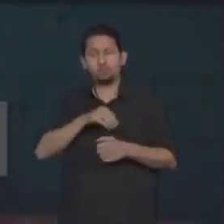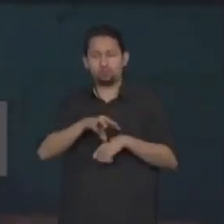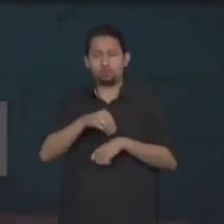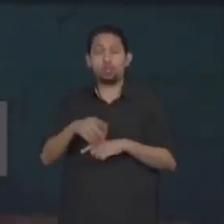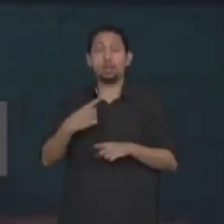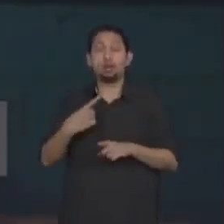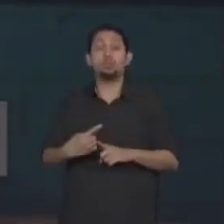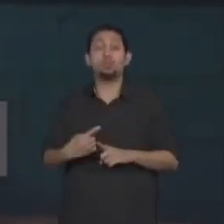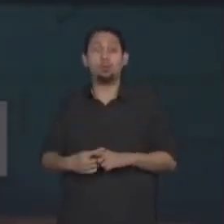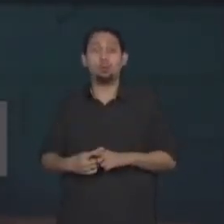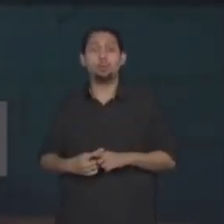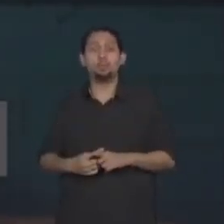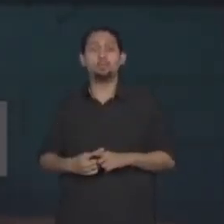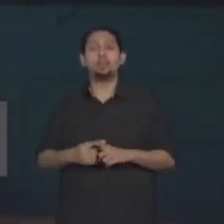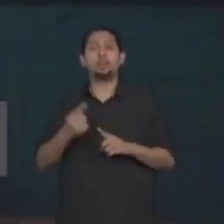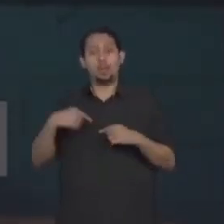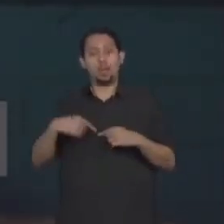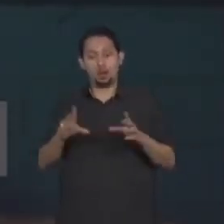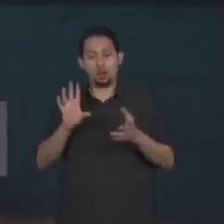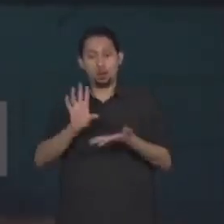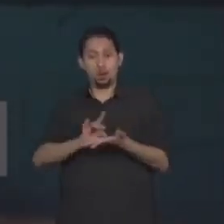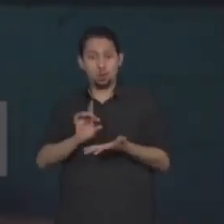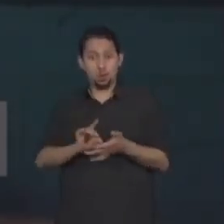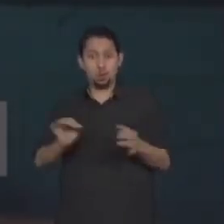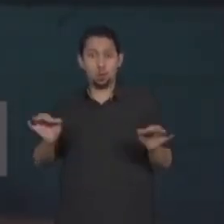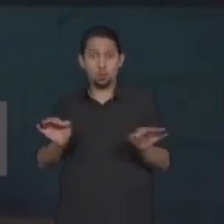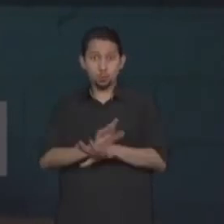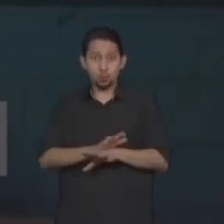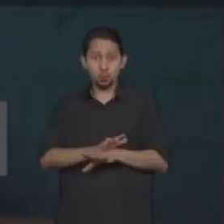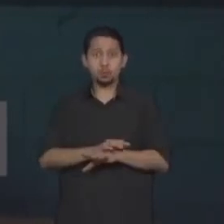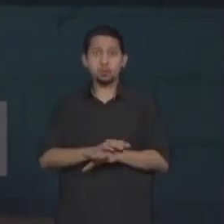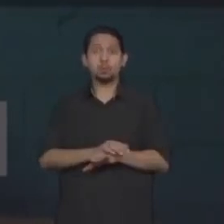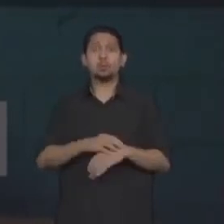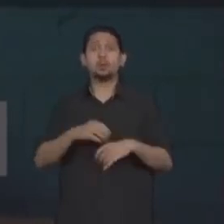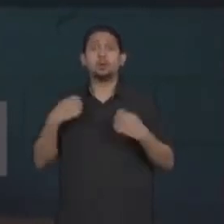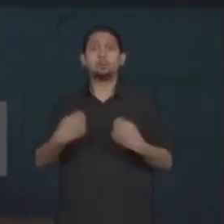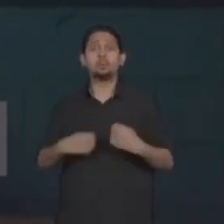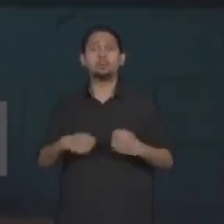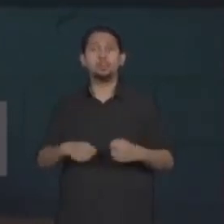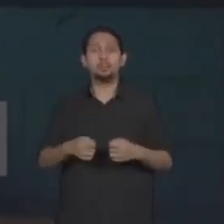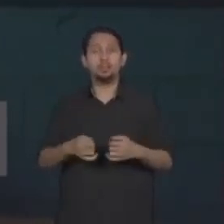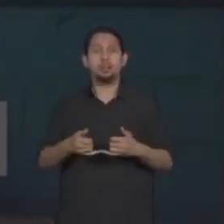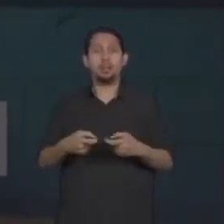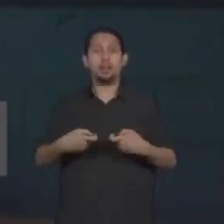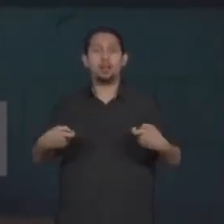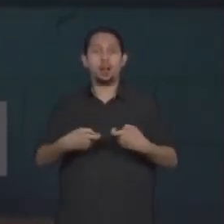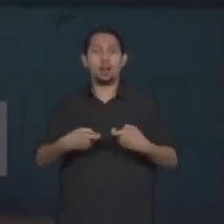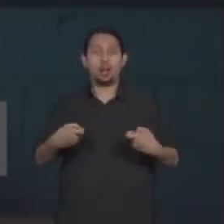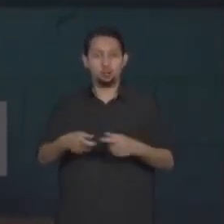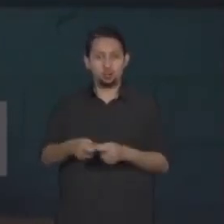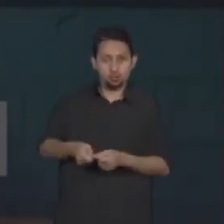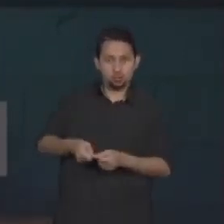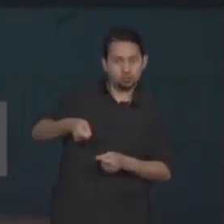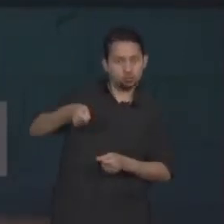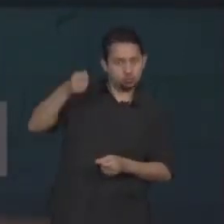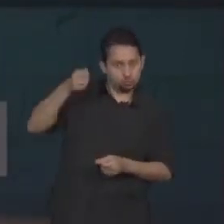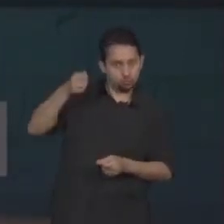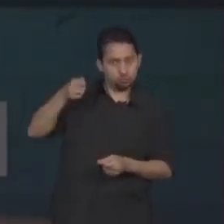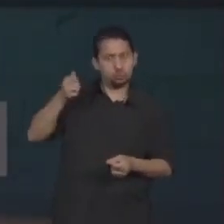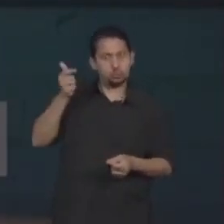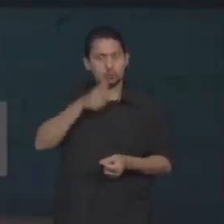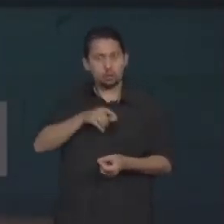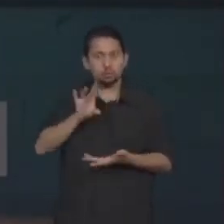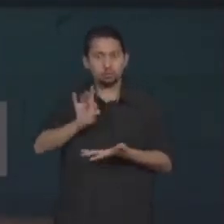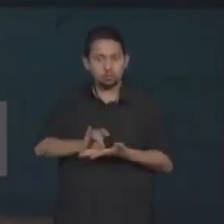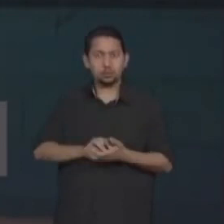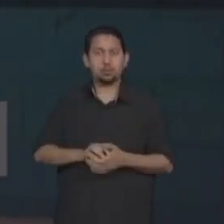colocar, depois dele colado, você vai ter que puxar esse elástico e encaixar ali.